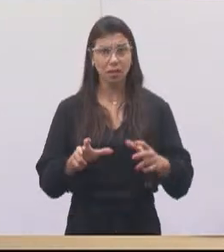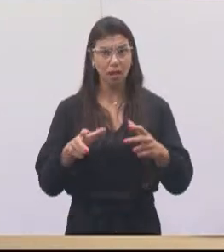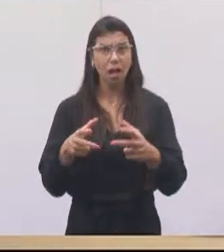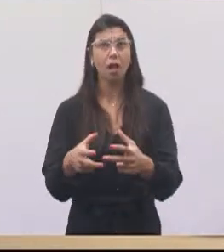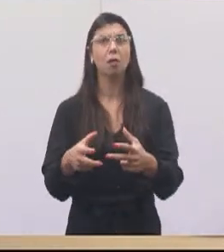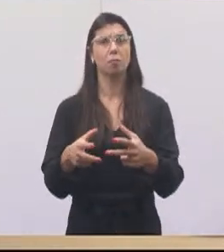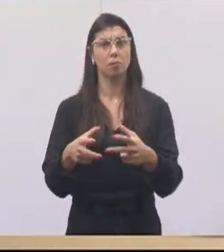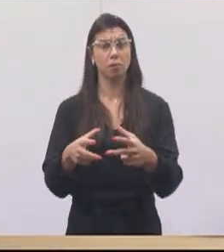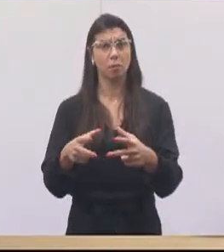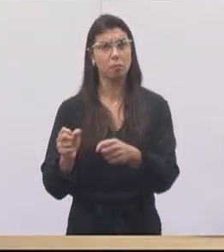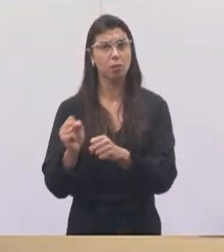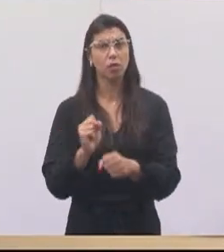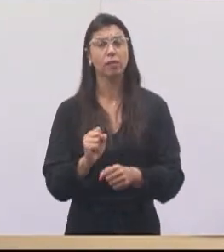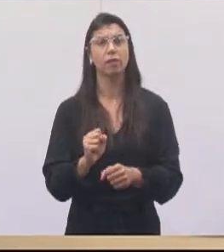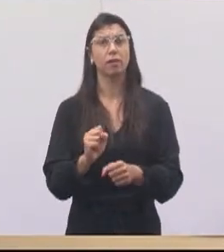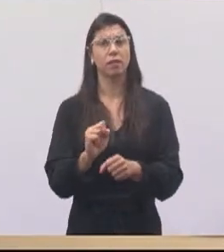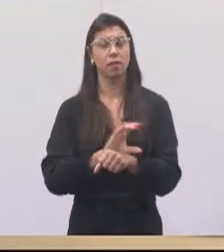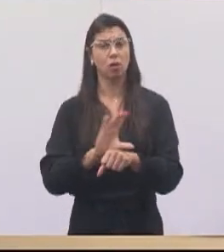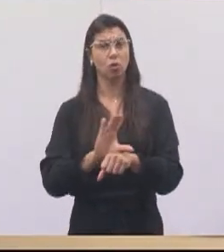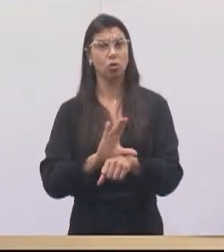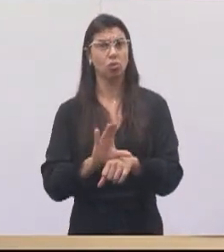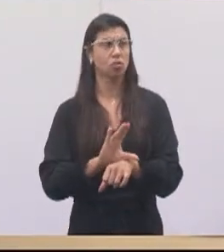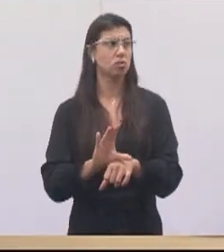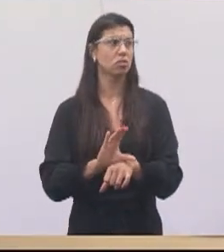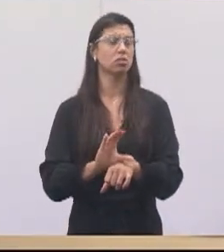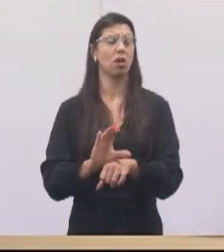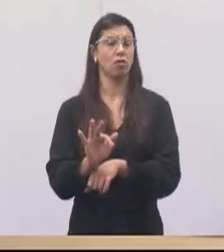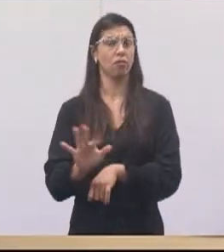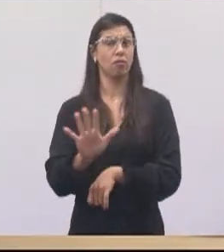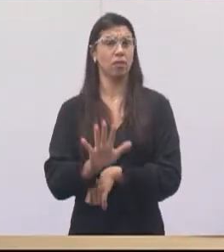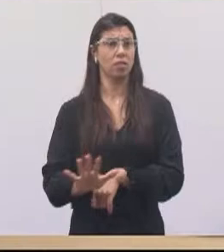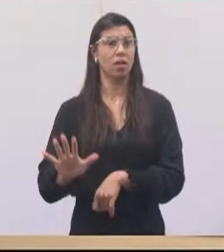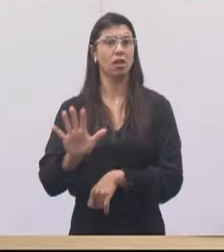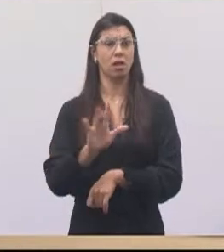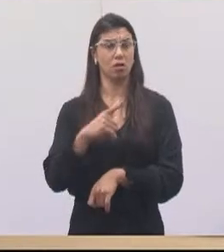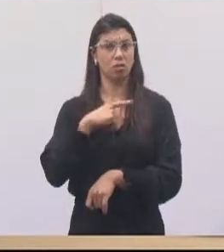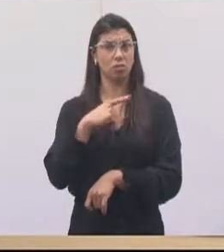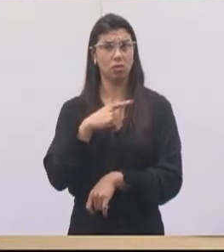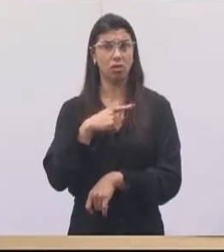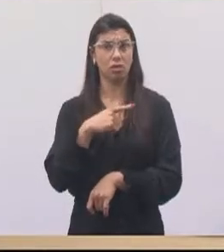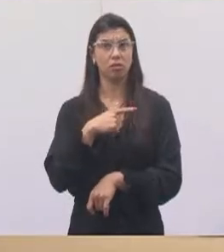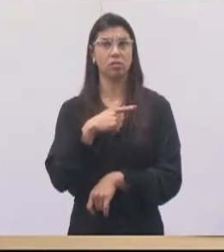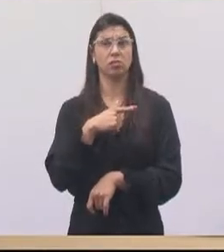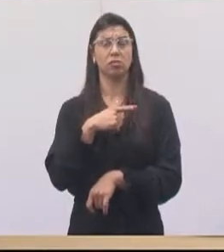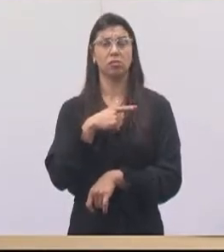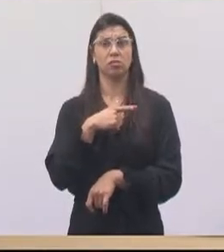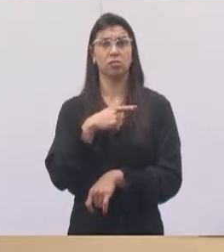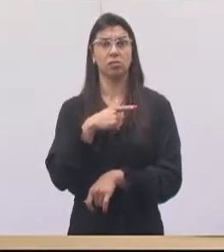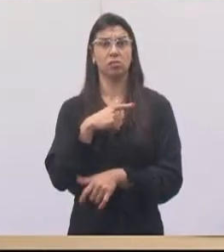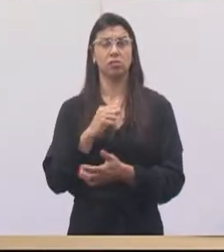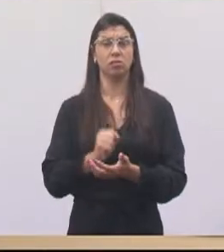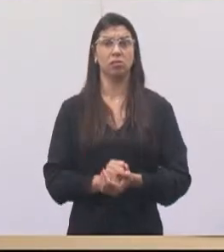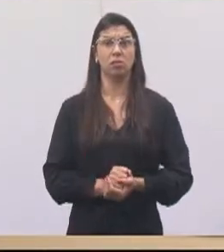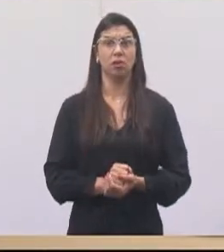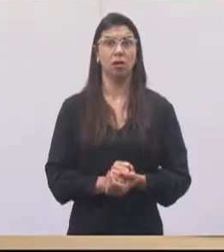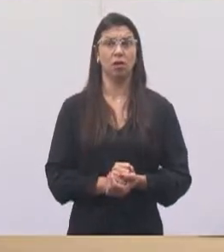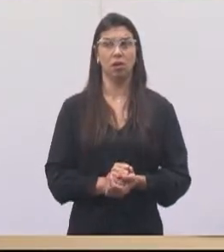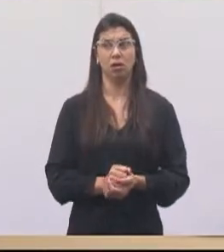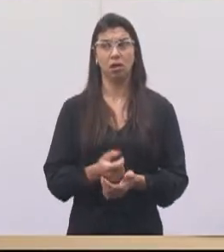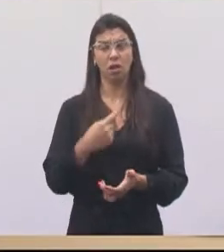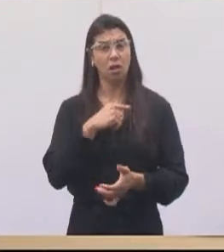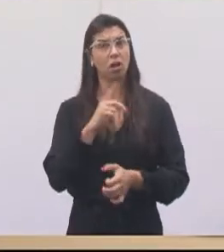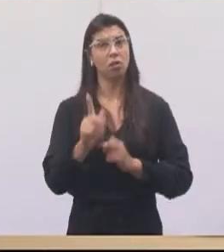que está na própria Constituição, não é? Um poder legislativo que custa muito à